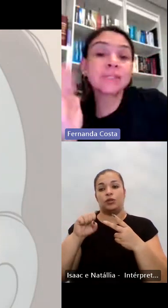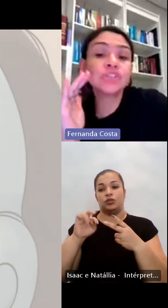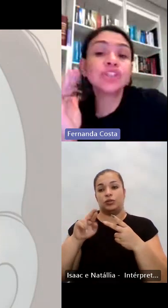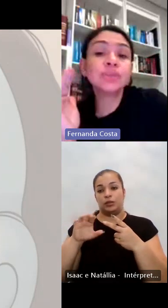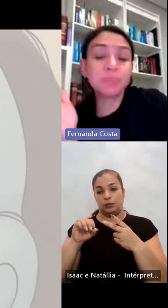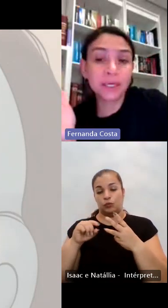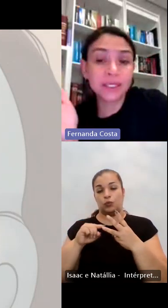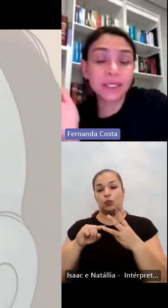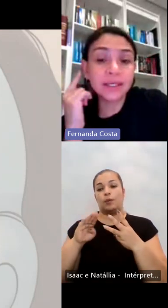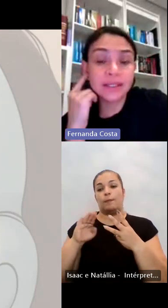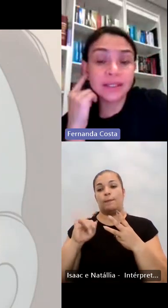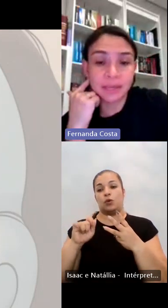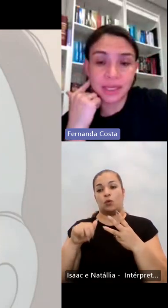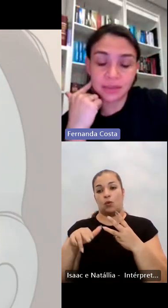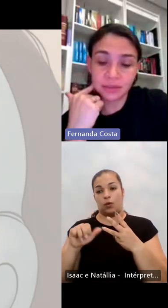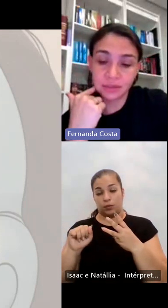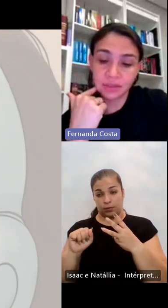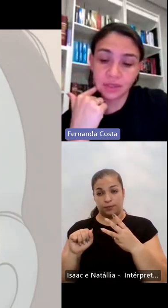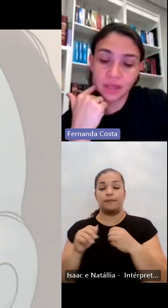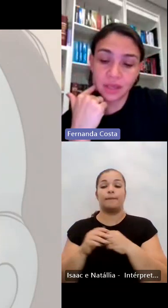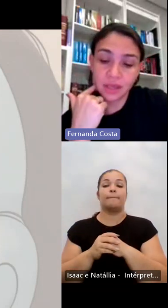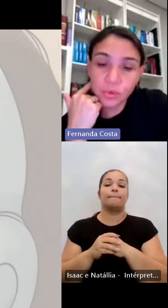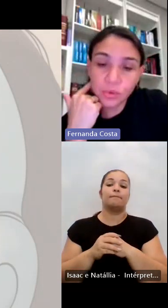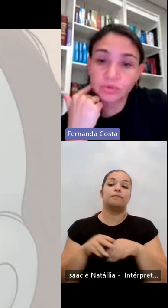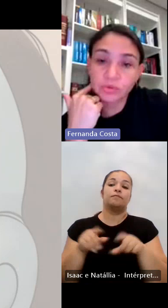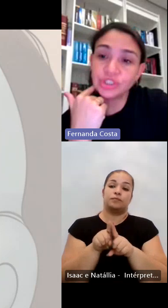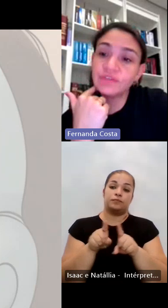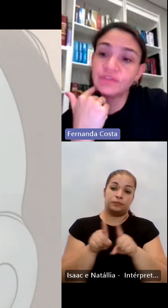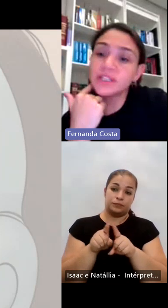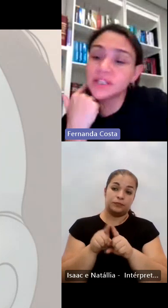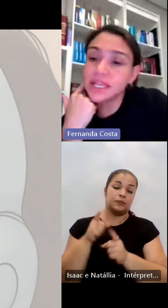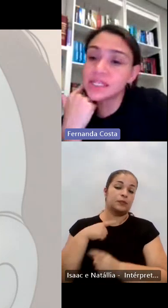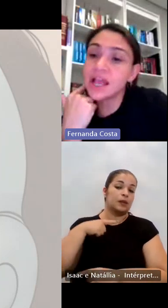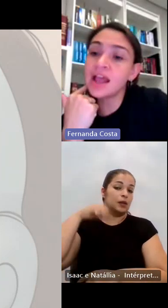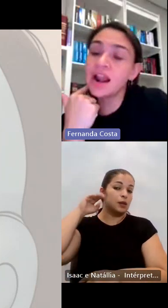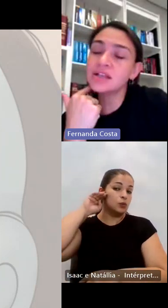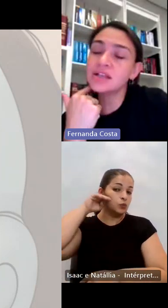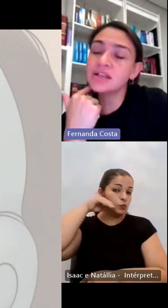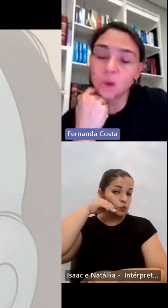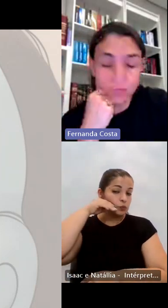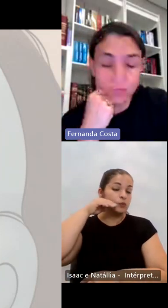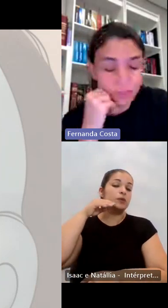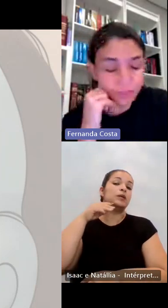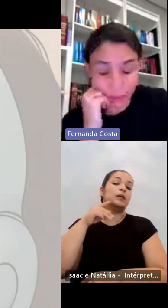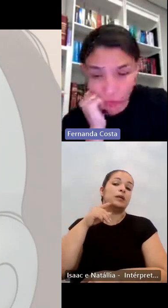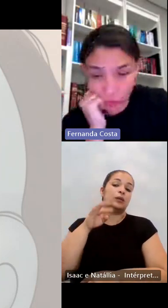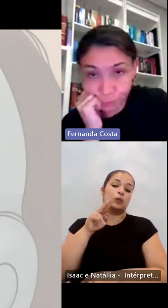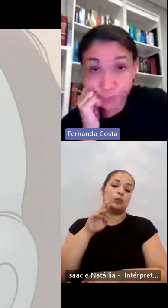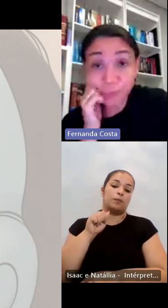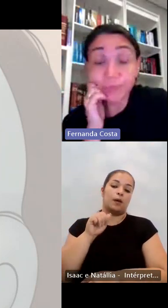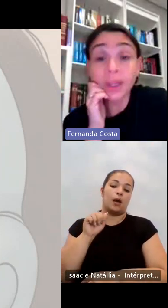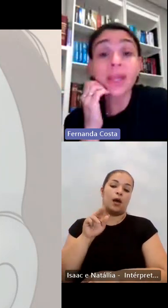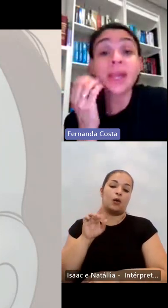a membrana timpânica, e também a tuba auditiva, que tem essa relação com a nossa